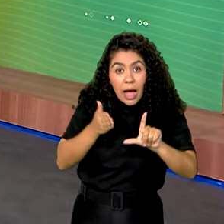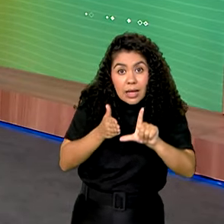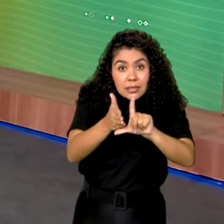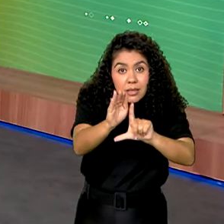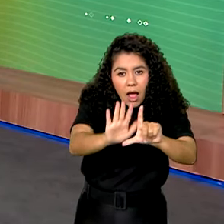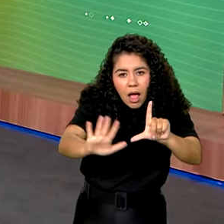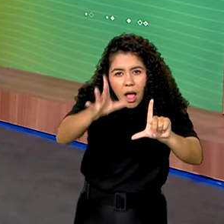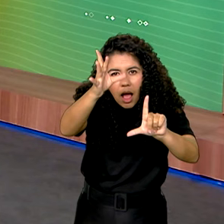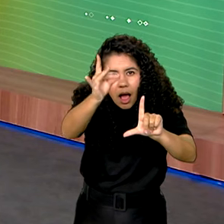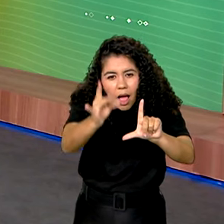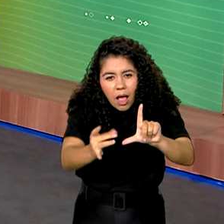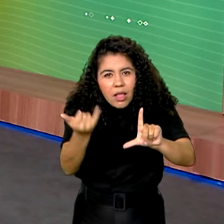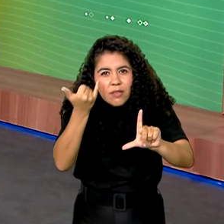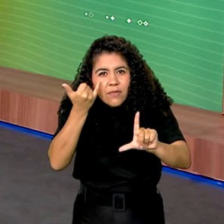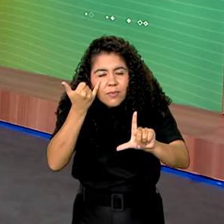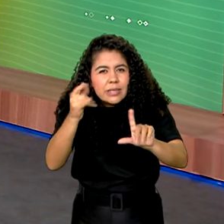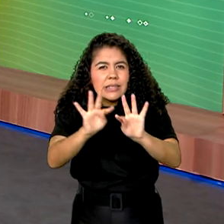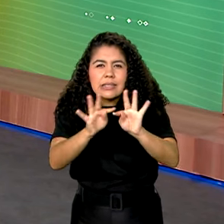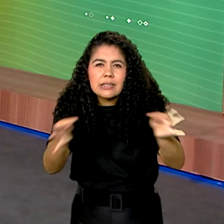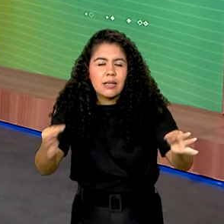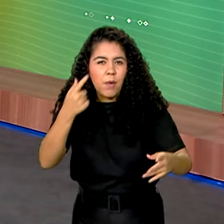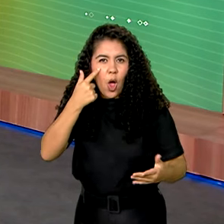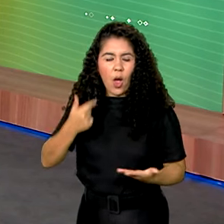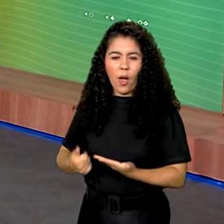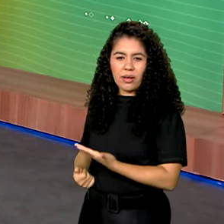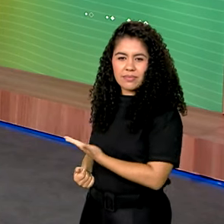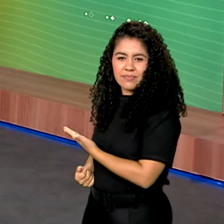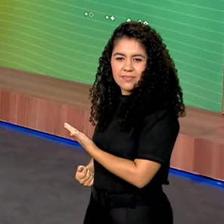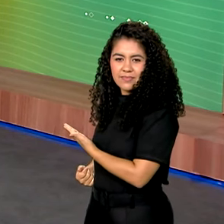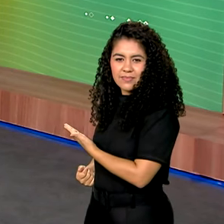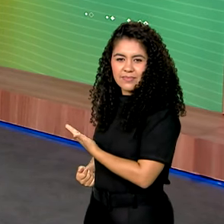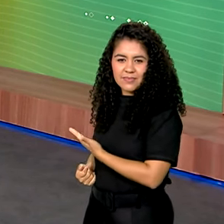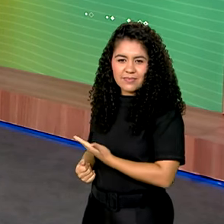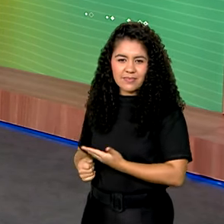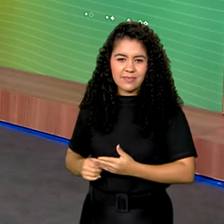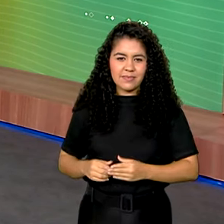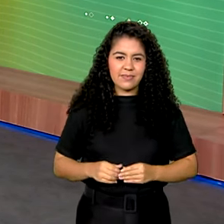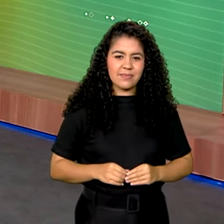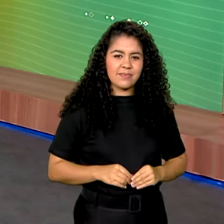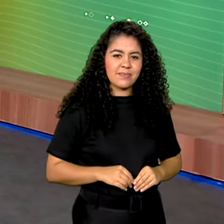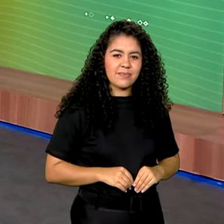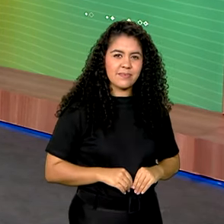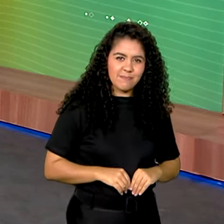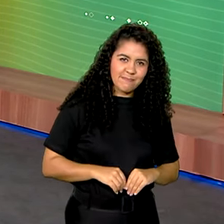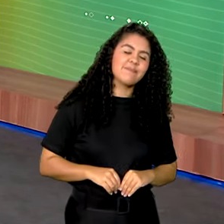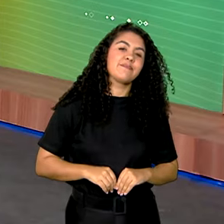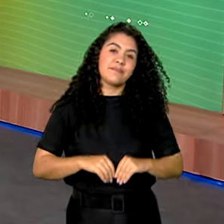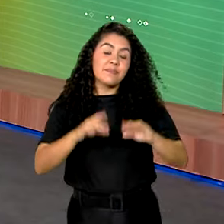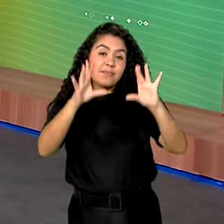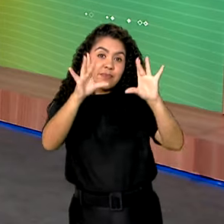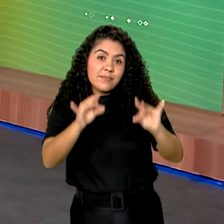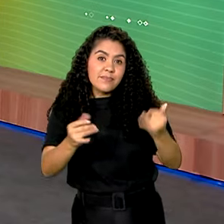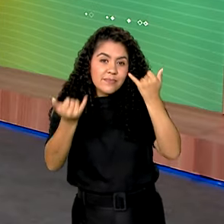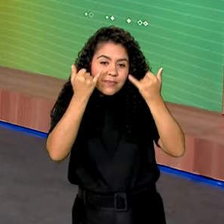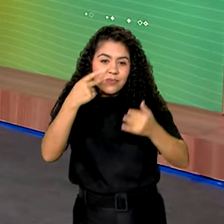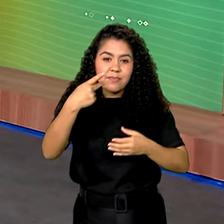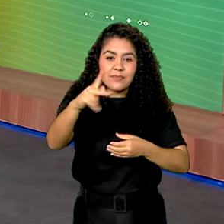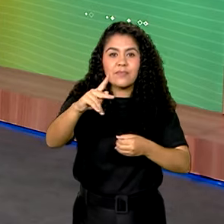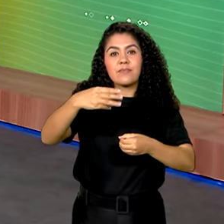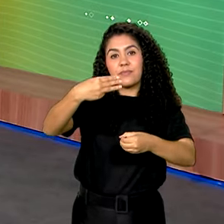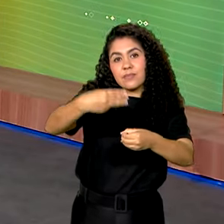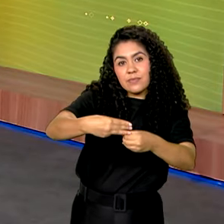informações, basta você ir lá, gov.br, comunica.br, para saber mais sobre o seu